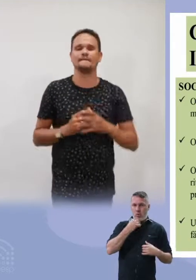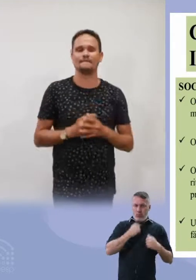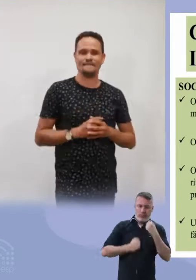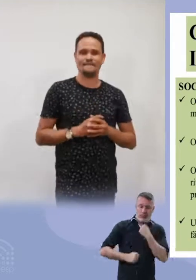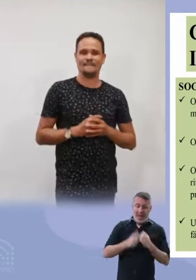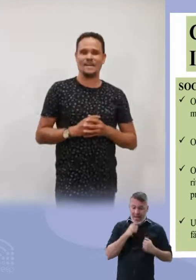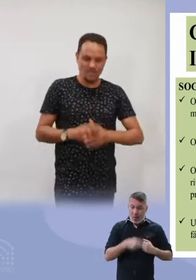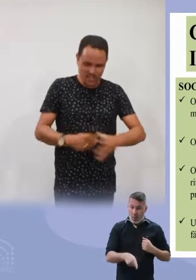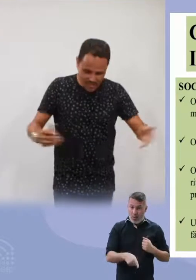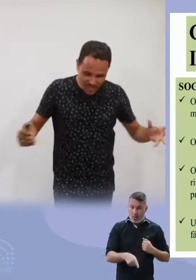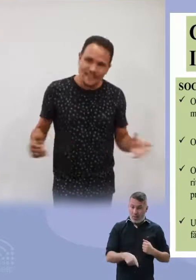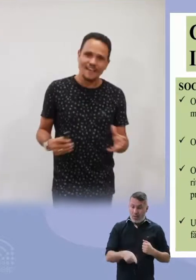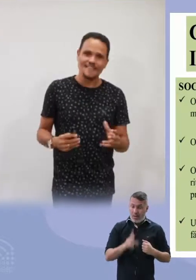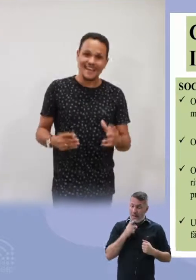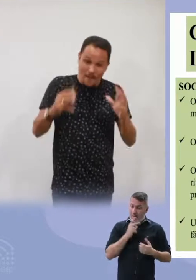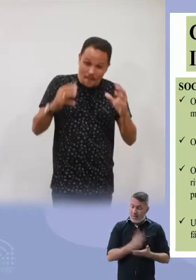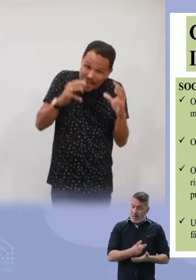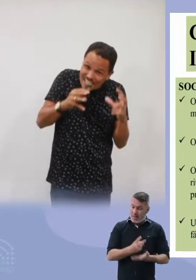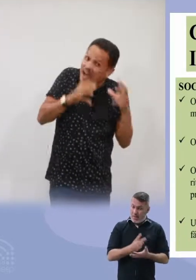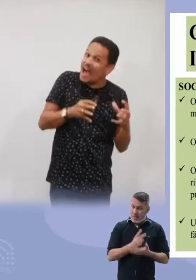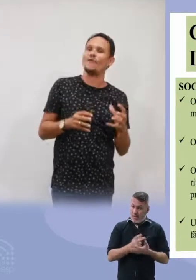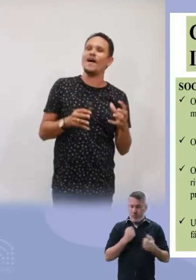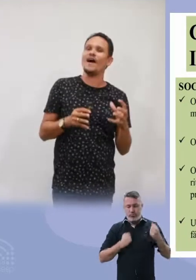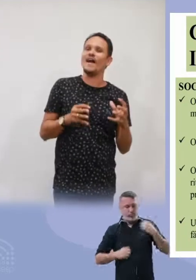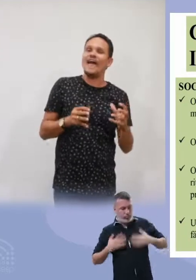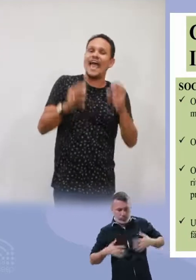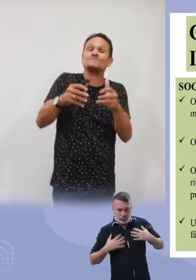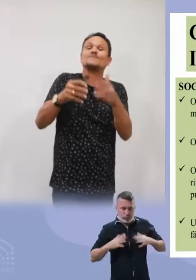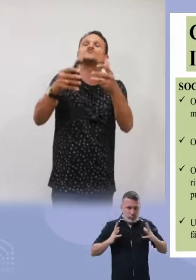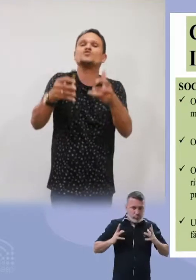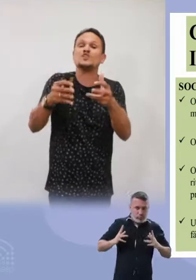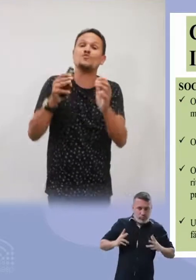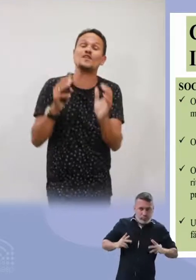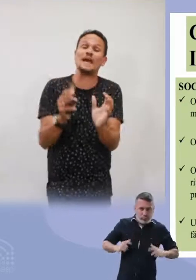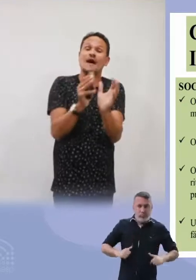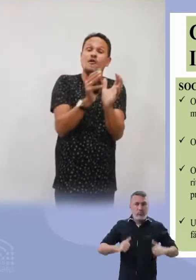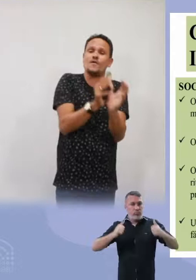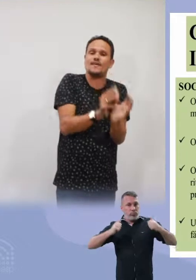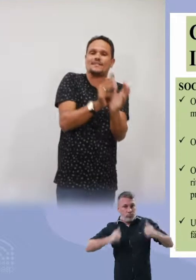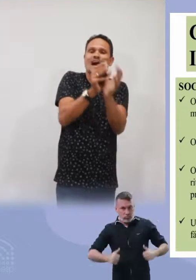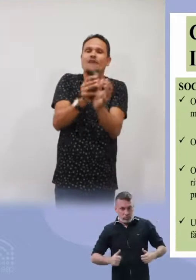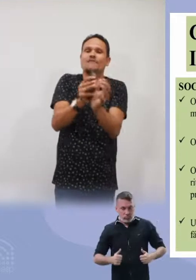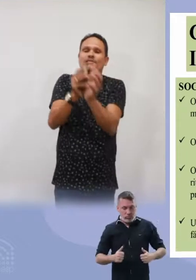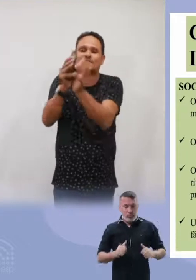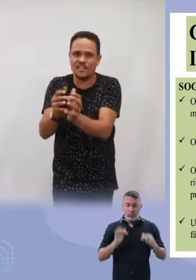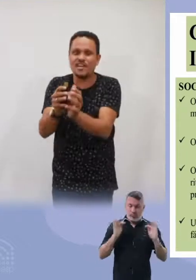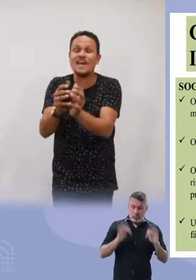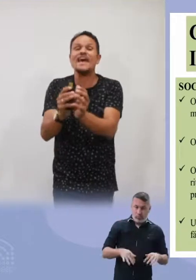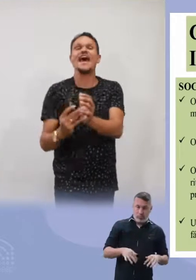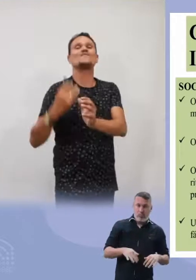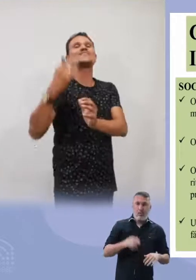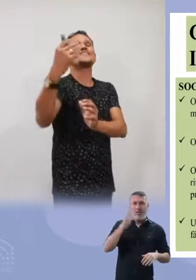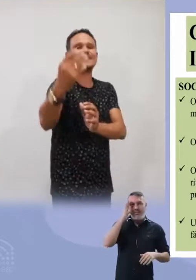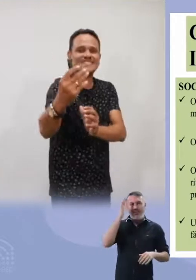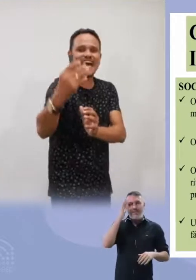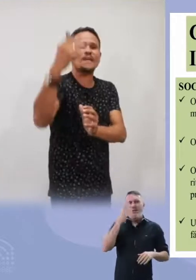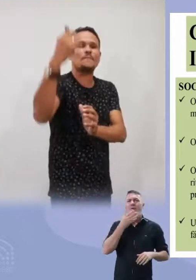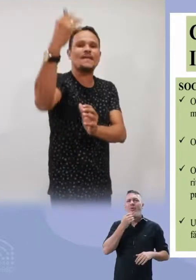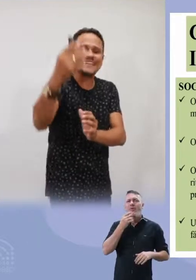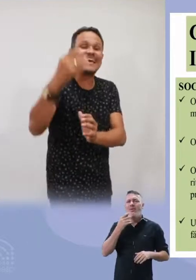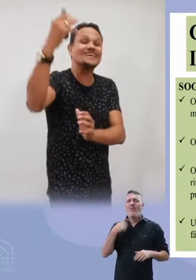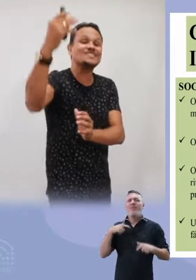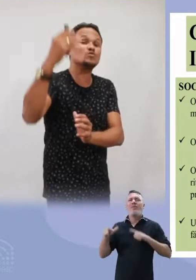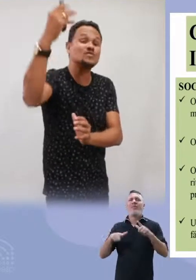bebê. Imagine, naquela mesma água. Essas são as condições, porque a maioria da água existente era canalizada